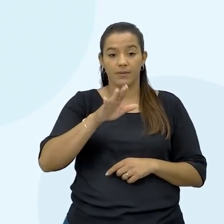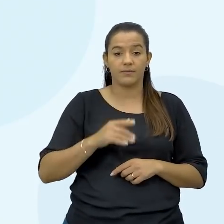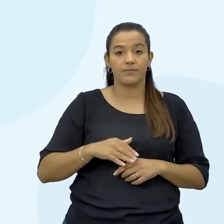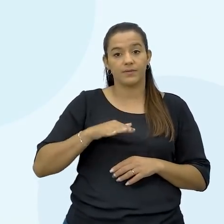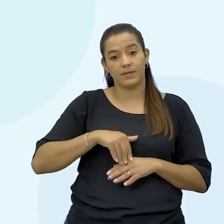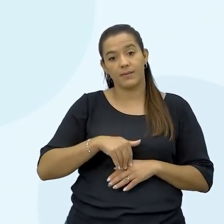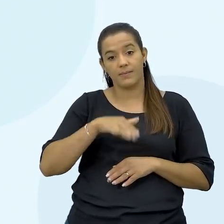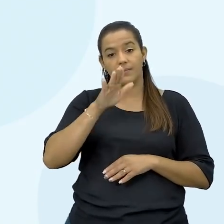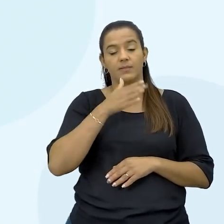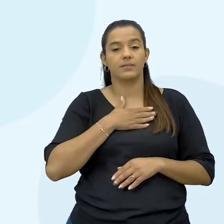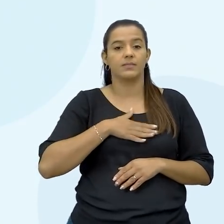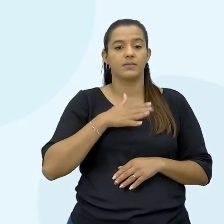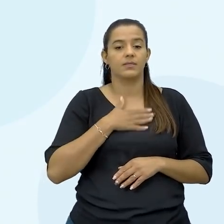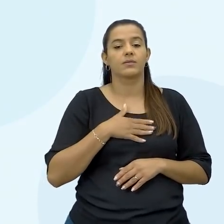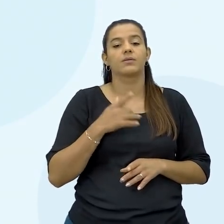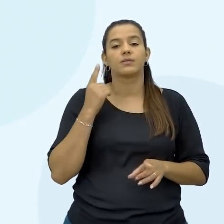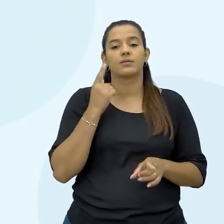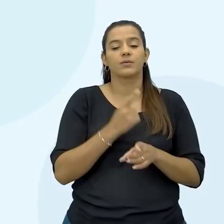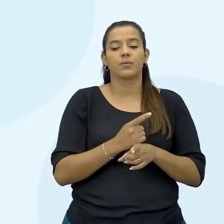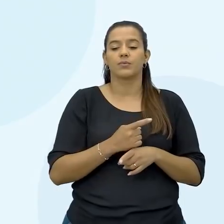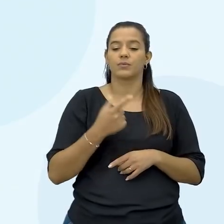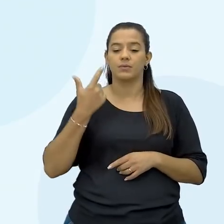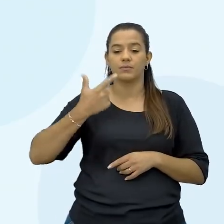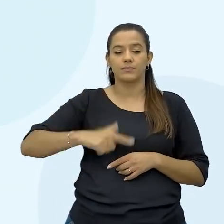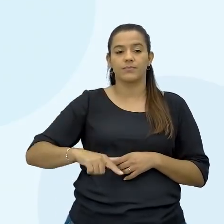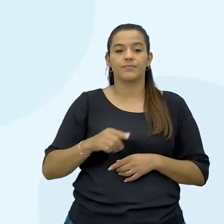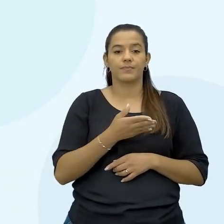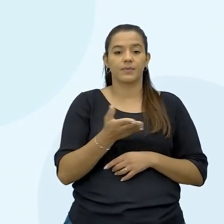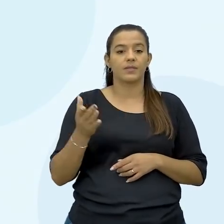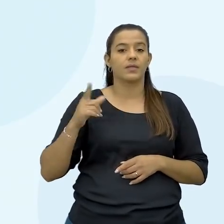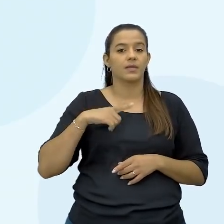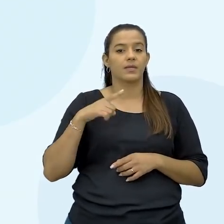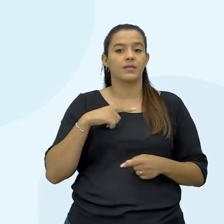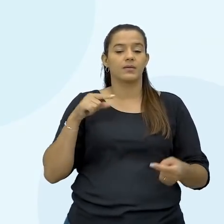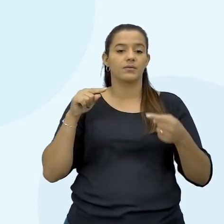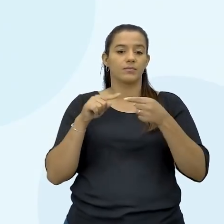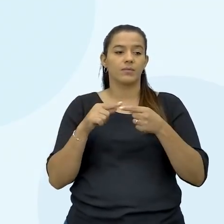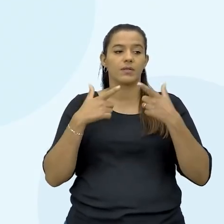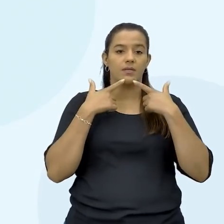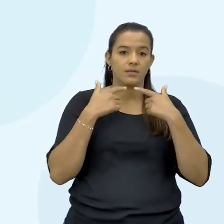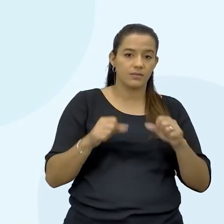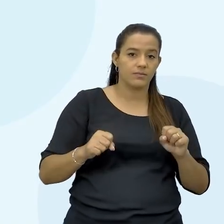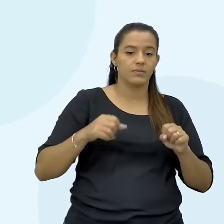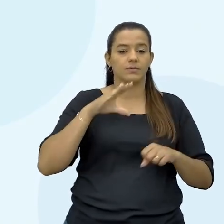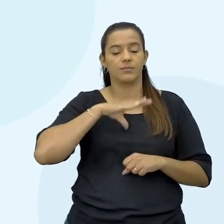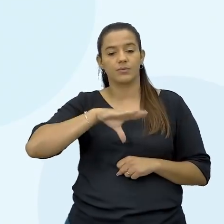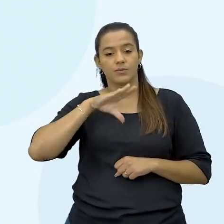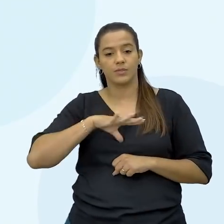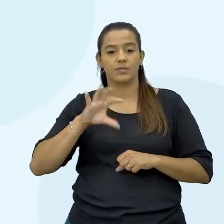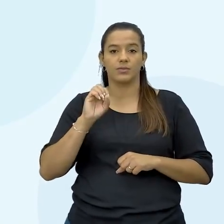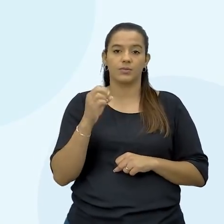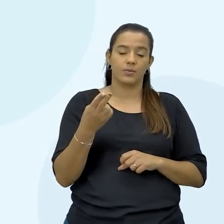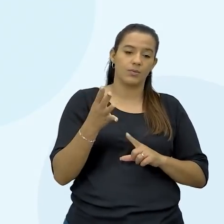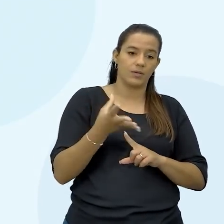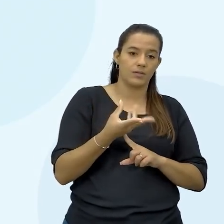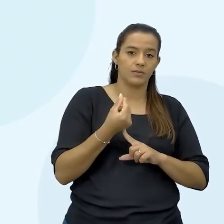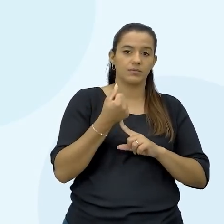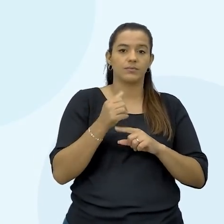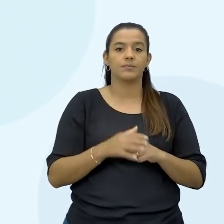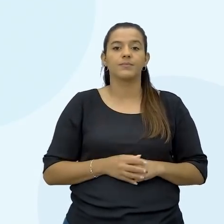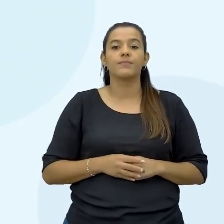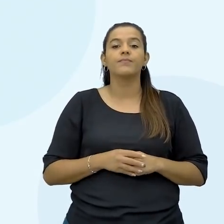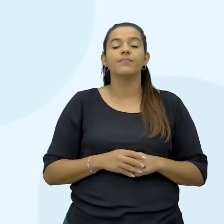mais tranquilo, né? Nesse caso, professores habilitados em língua inglesa, língua portuguesa ou arte. As